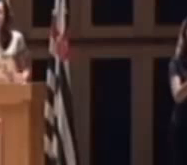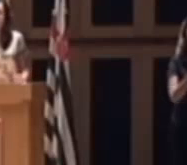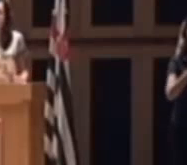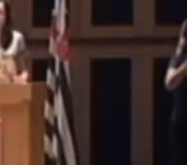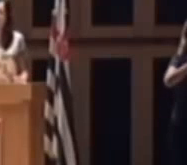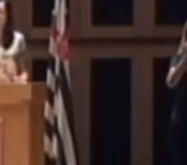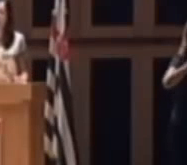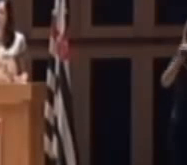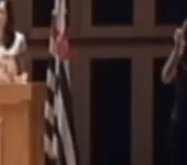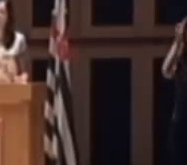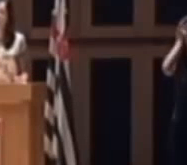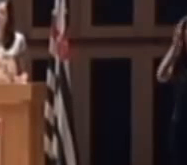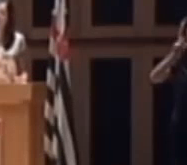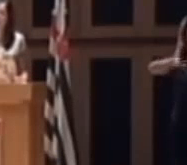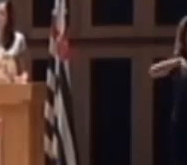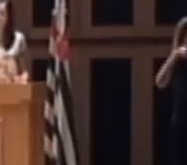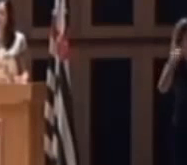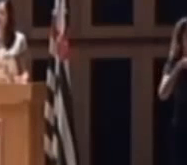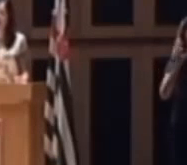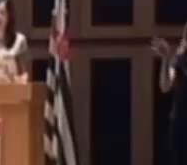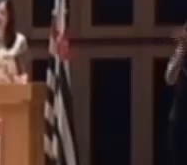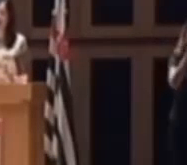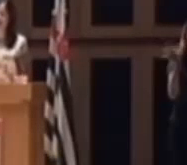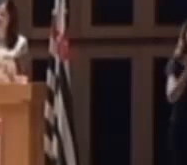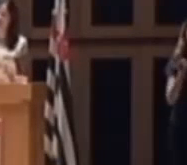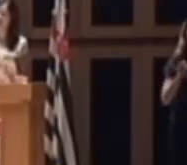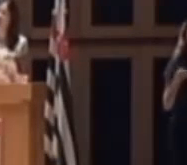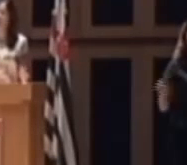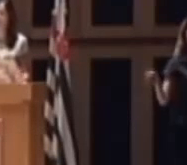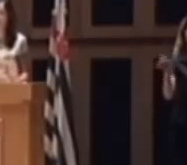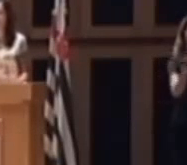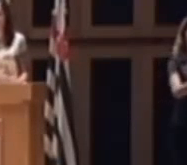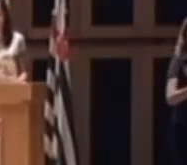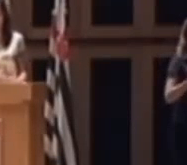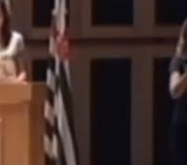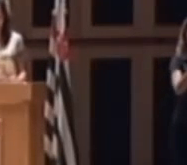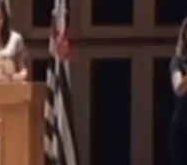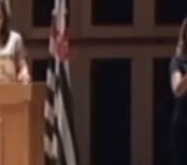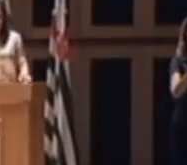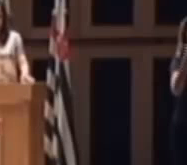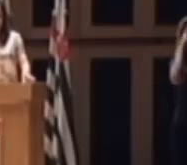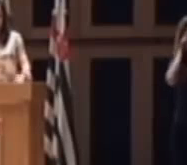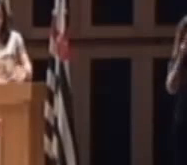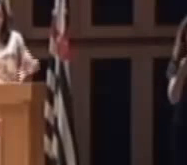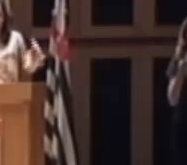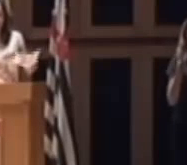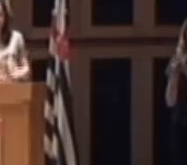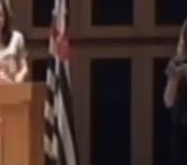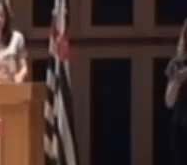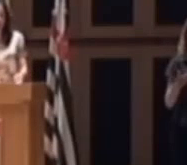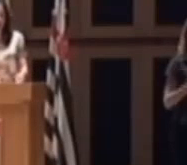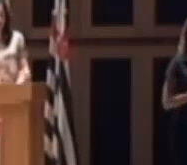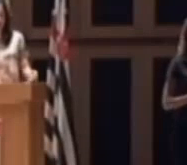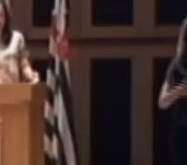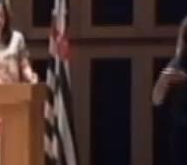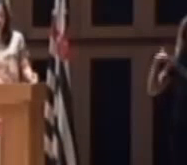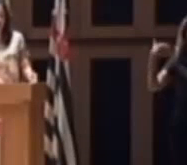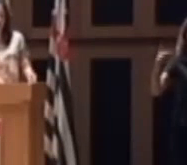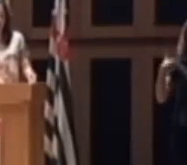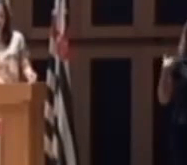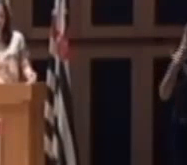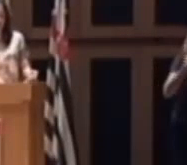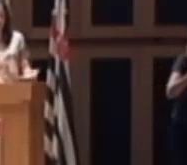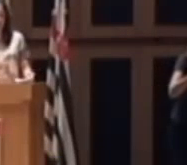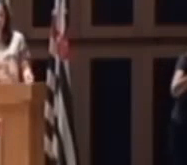que também trabalharam ativamente para que a gente pudesse realizar esse evento nestes dois dias. Com grande alegria para dar início a